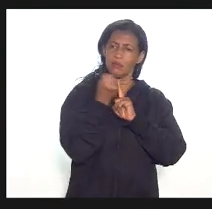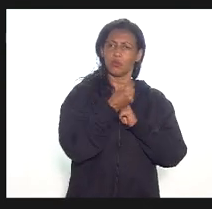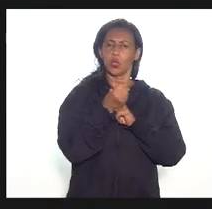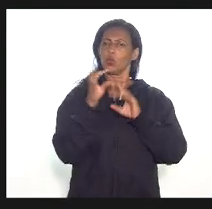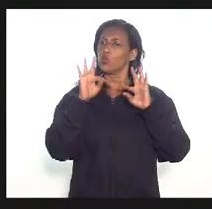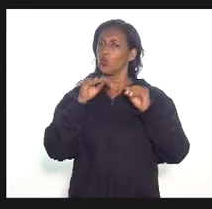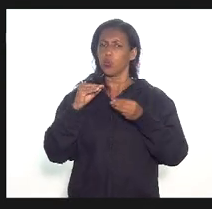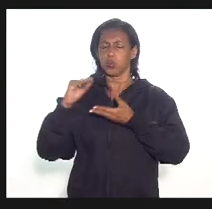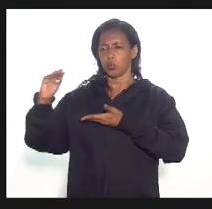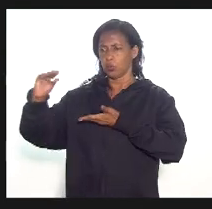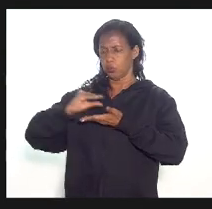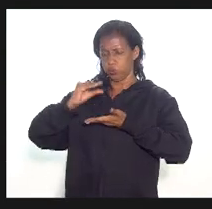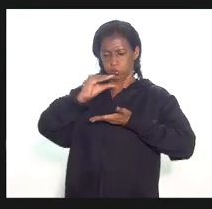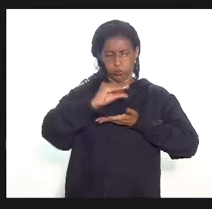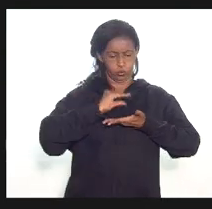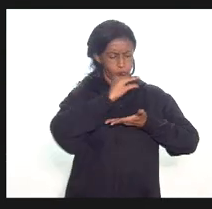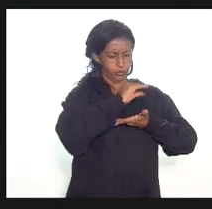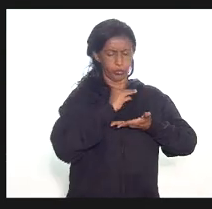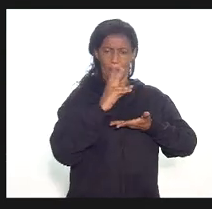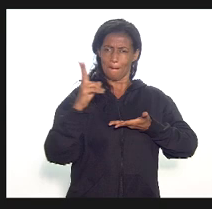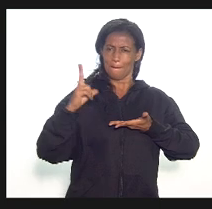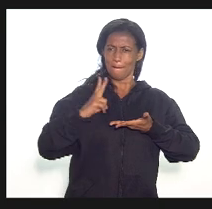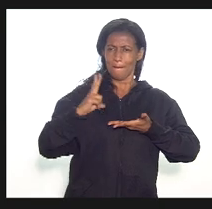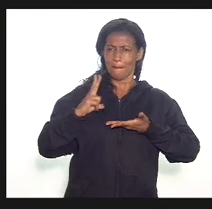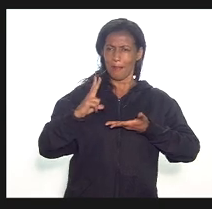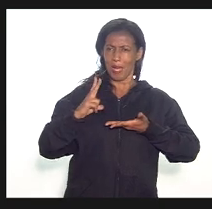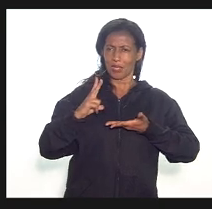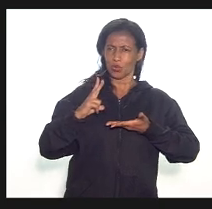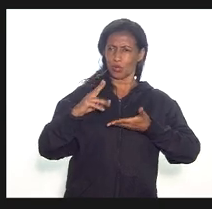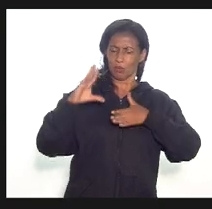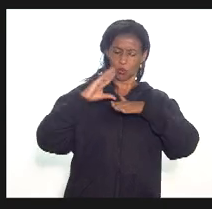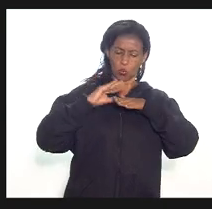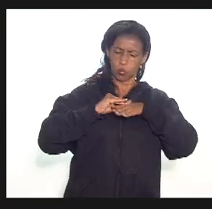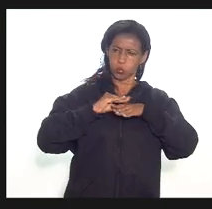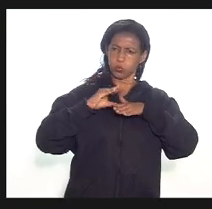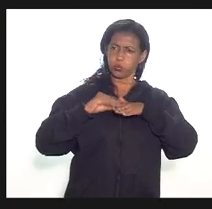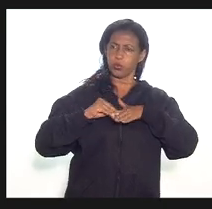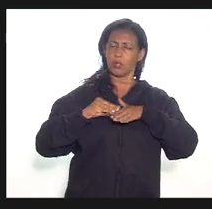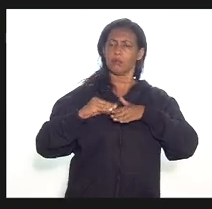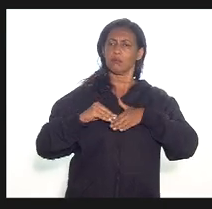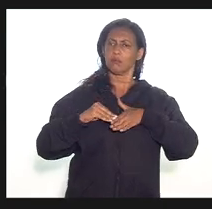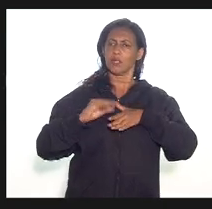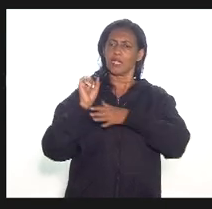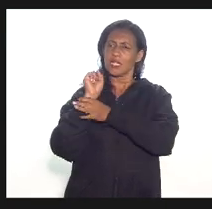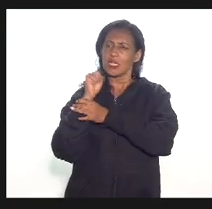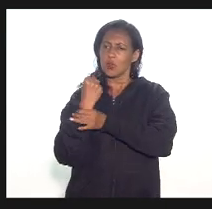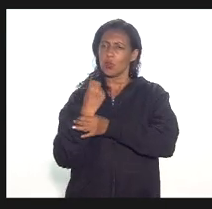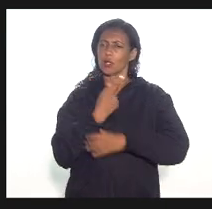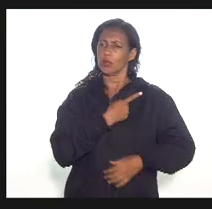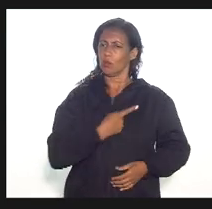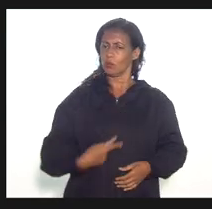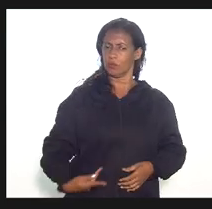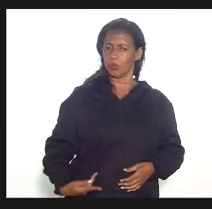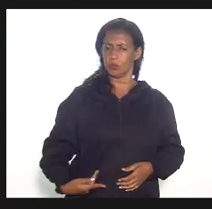chegam e particularmente as pautas da área de segurança pública